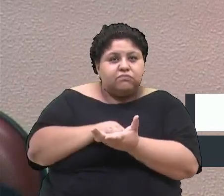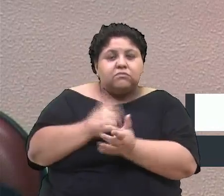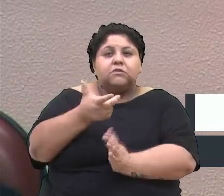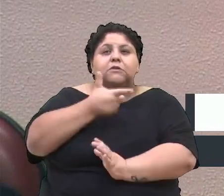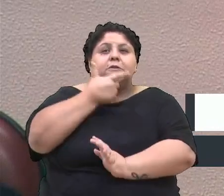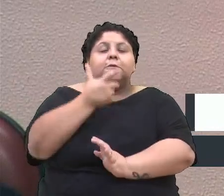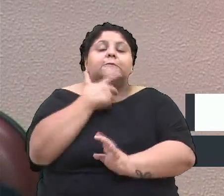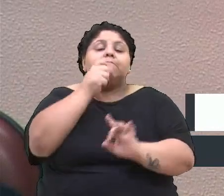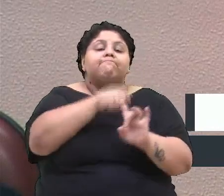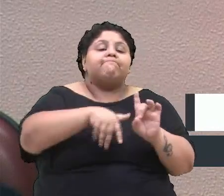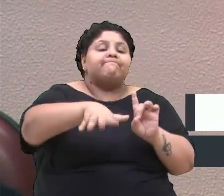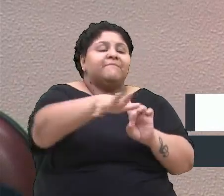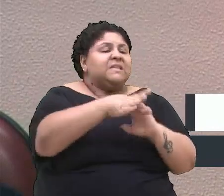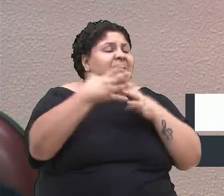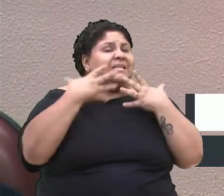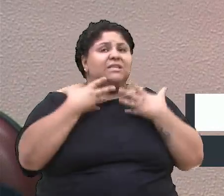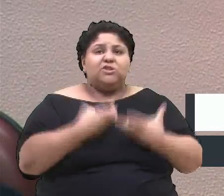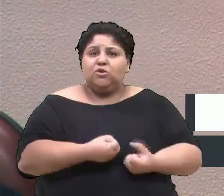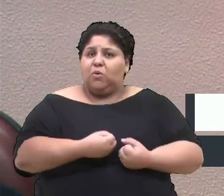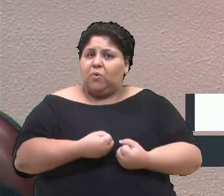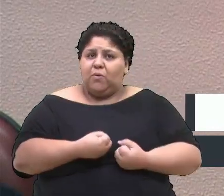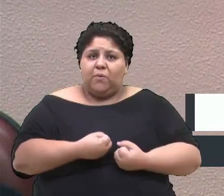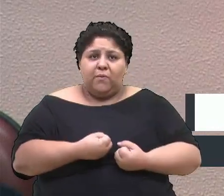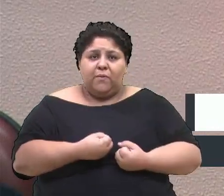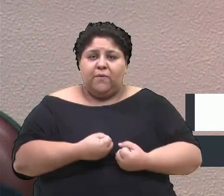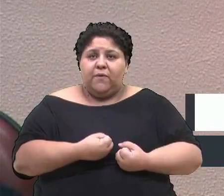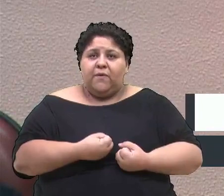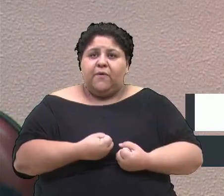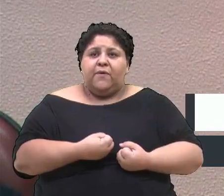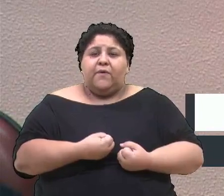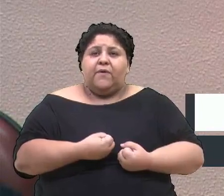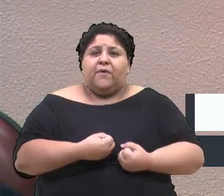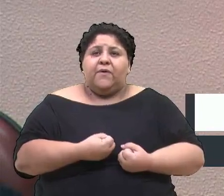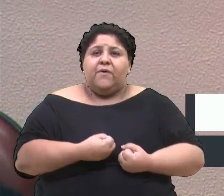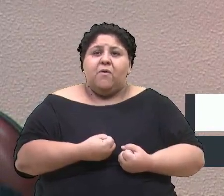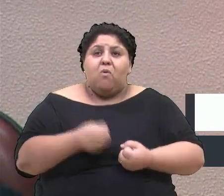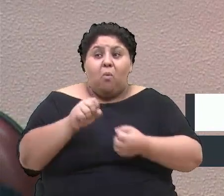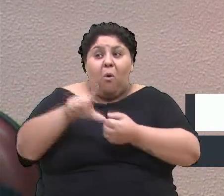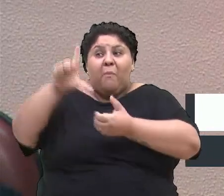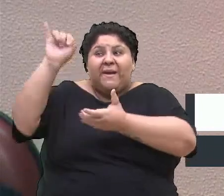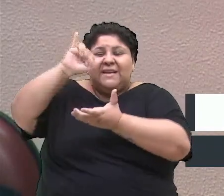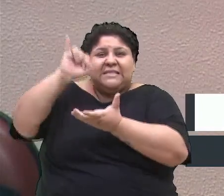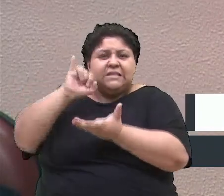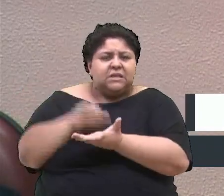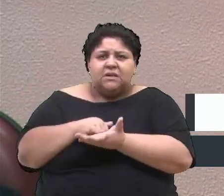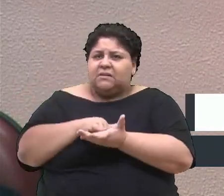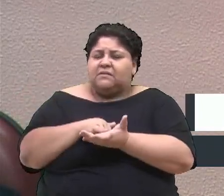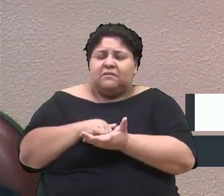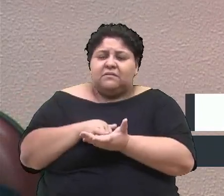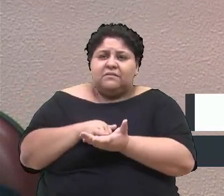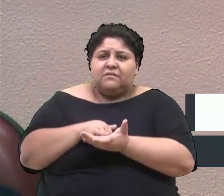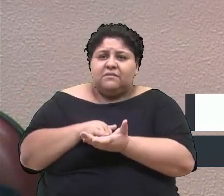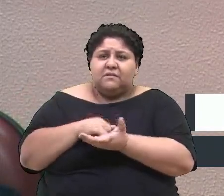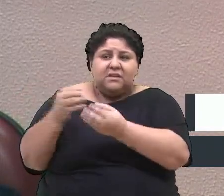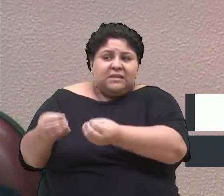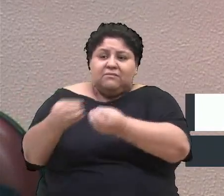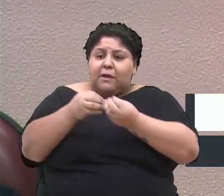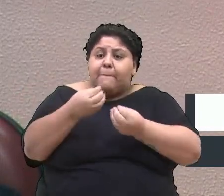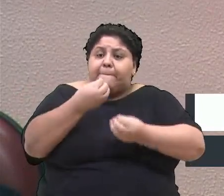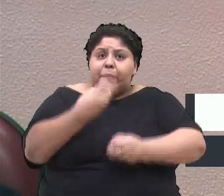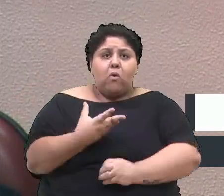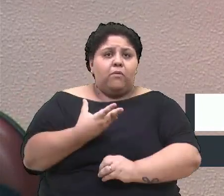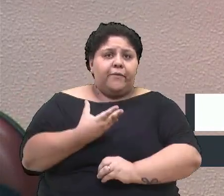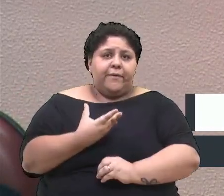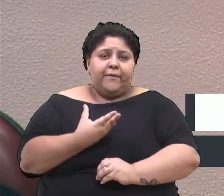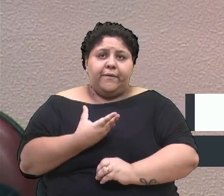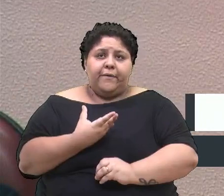a sociedade está cansada, com o argumento de que o aumento de imposto, ele não traz benefício,